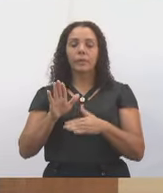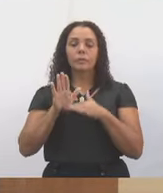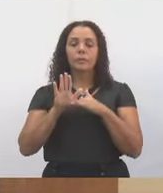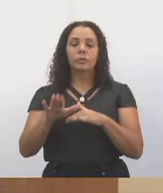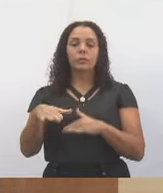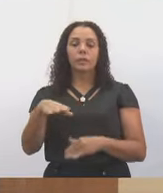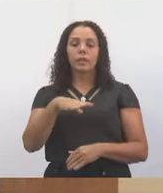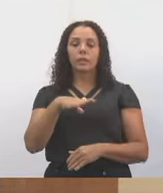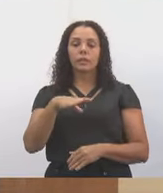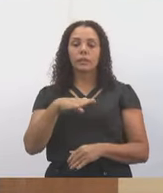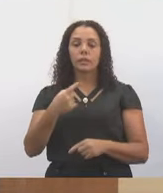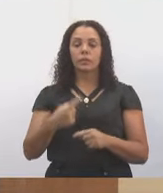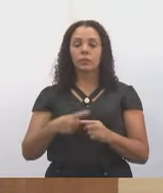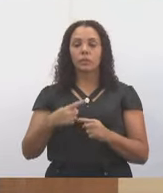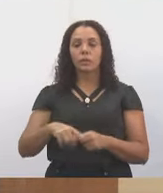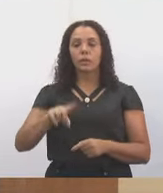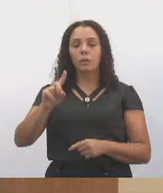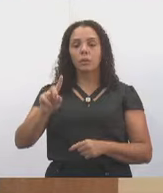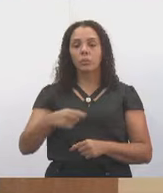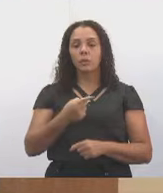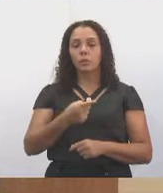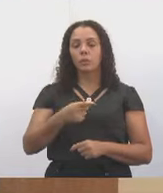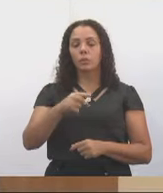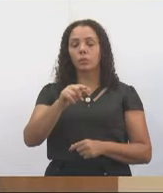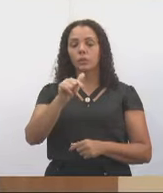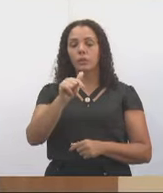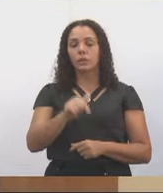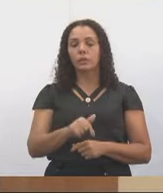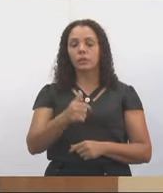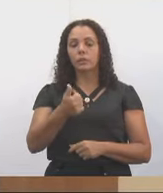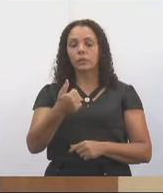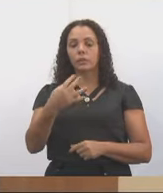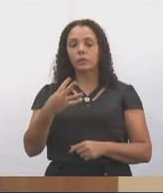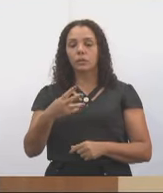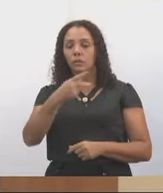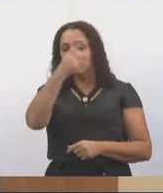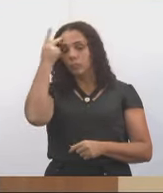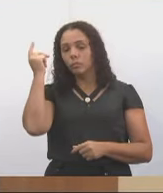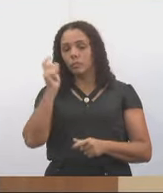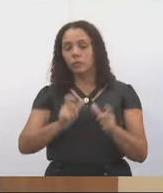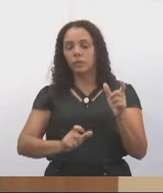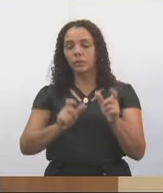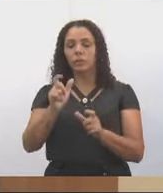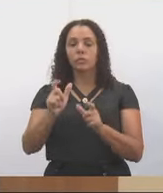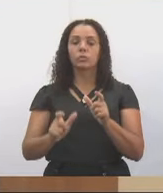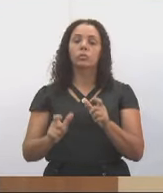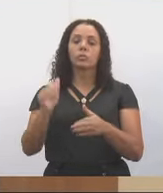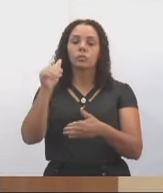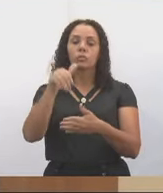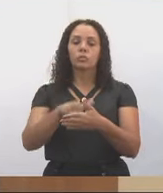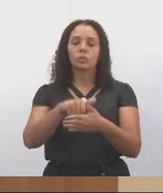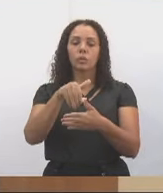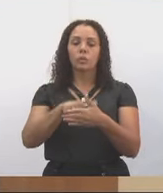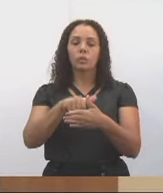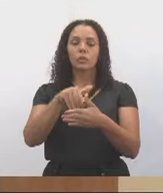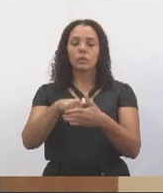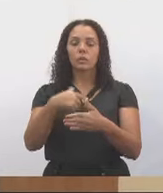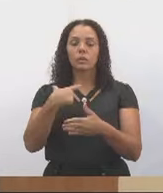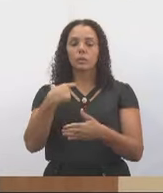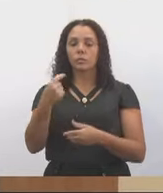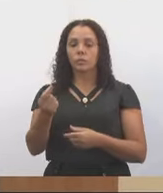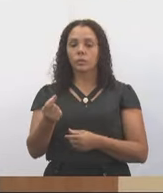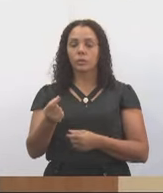porque 1 114 pessoas indo às urnas votar neste